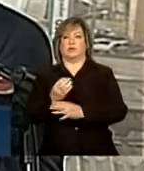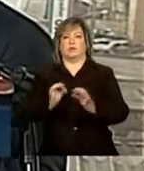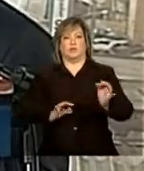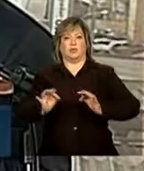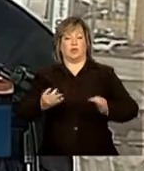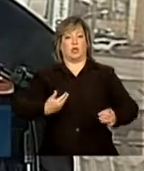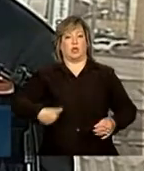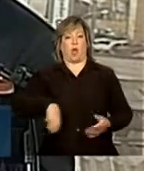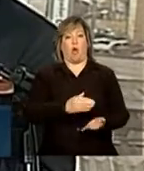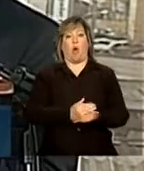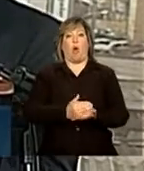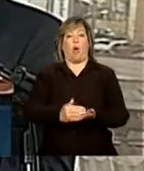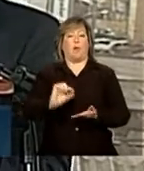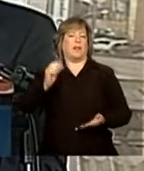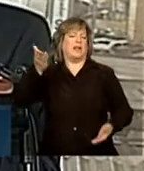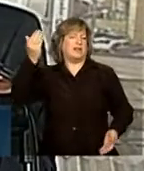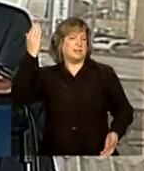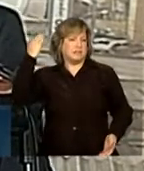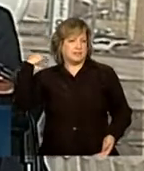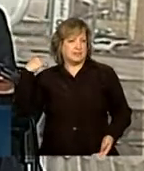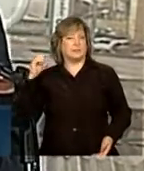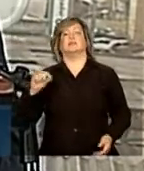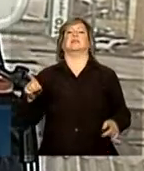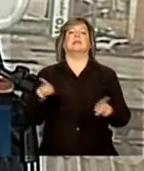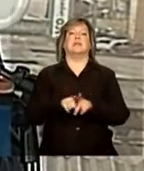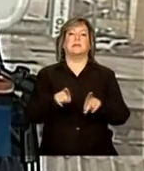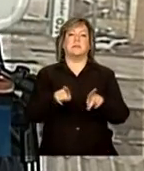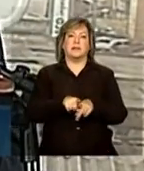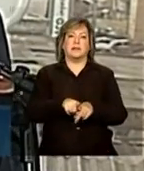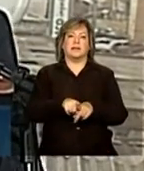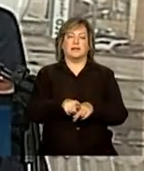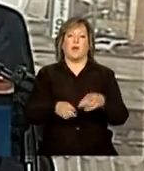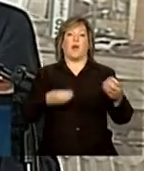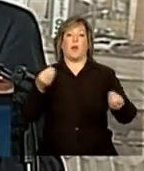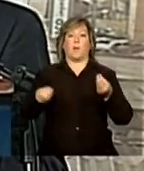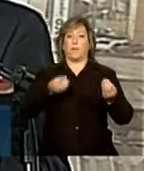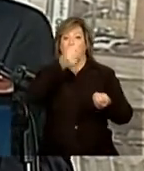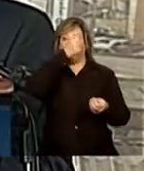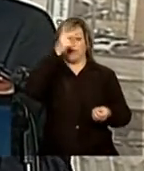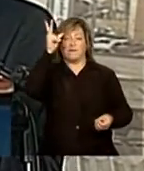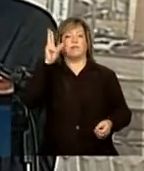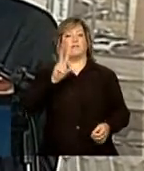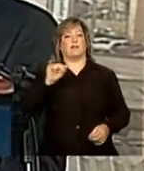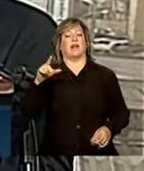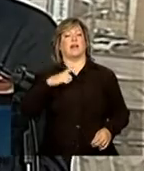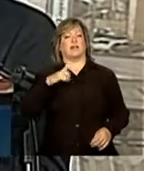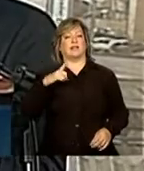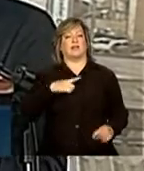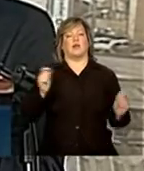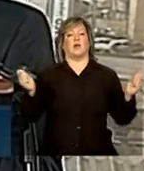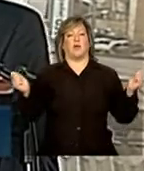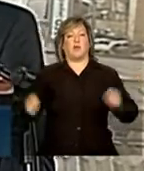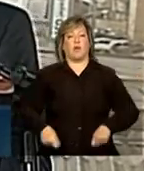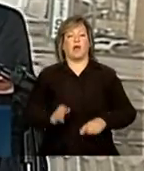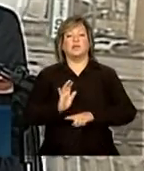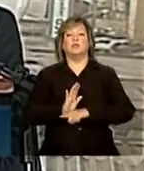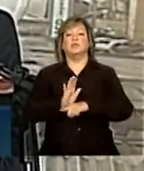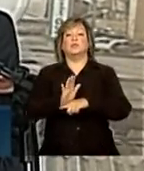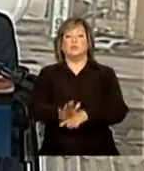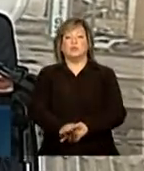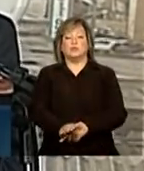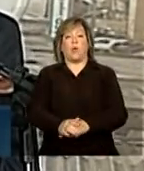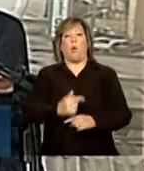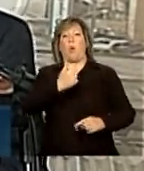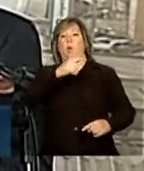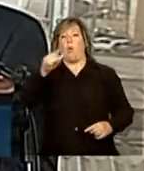nós começamos lá atrás, e também, como prefeito, vai ter condições de colaborar para que